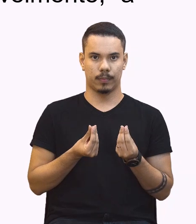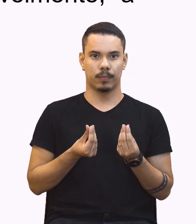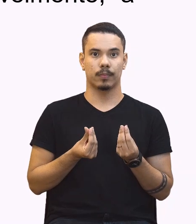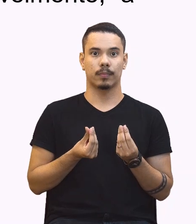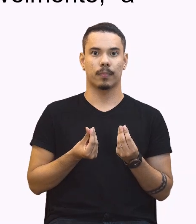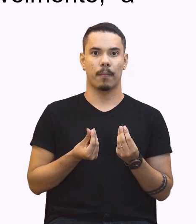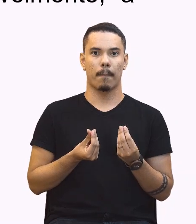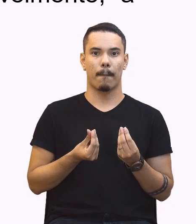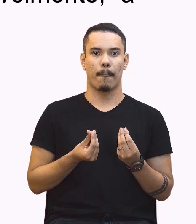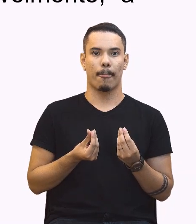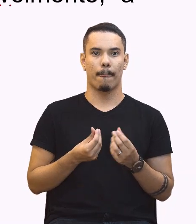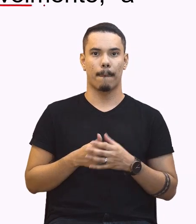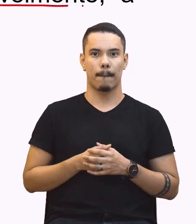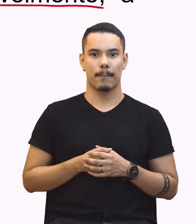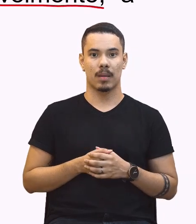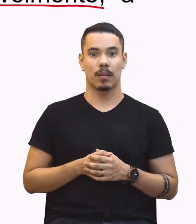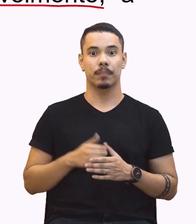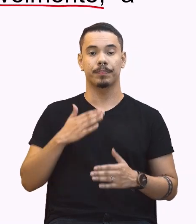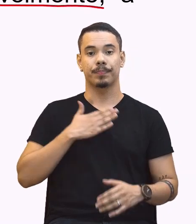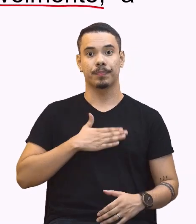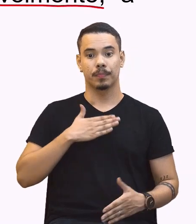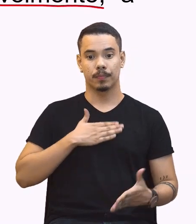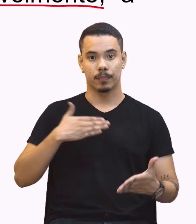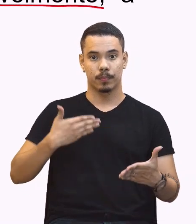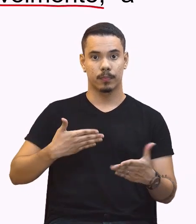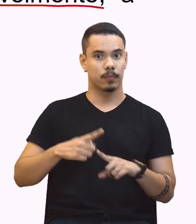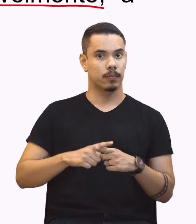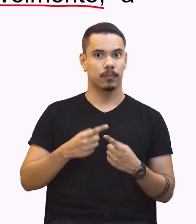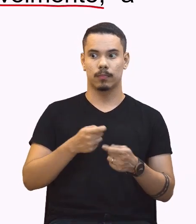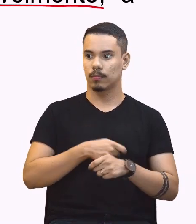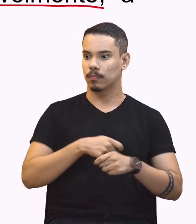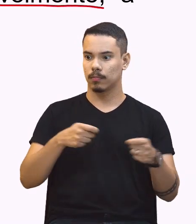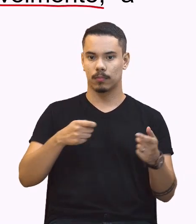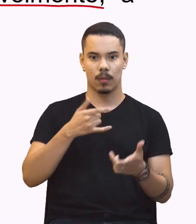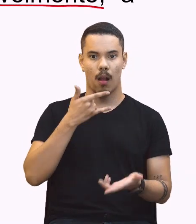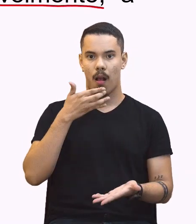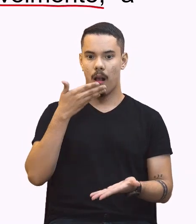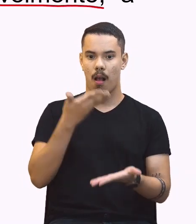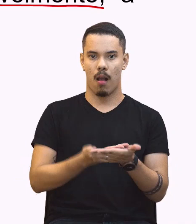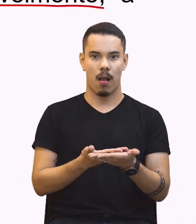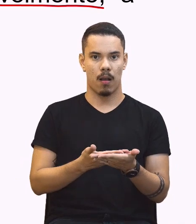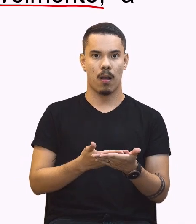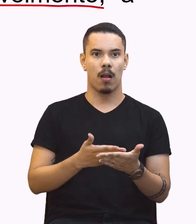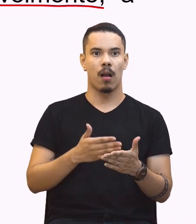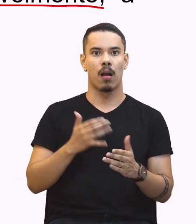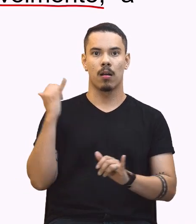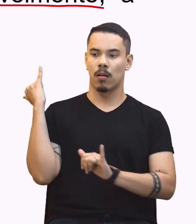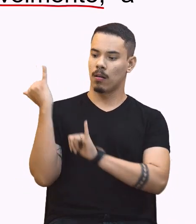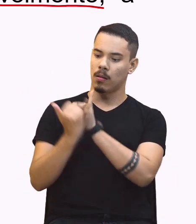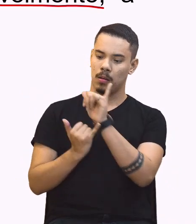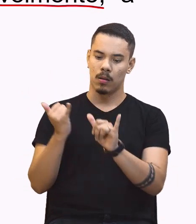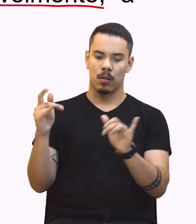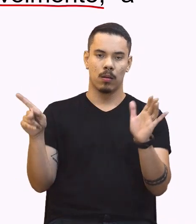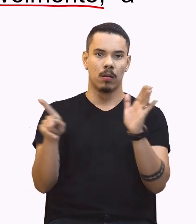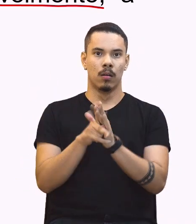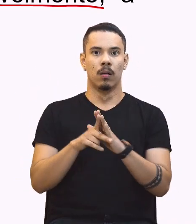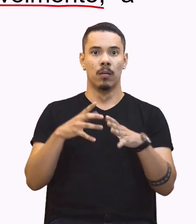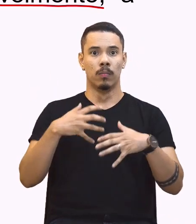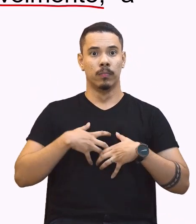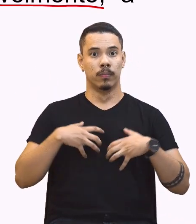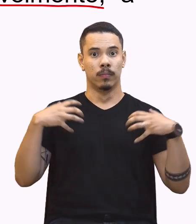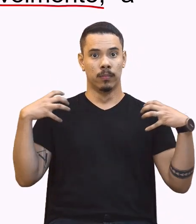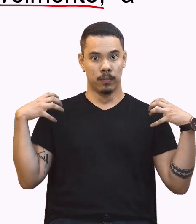Lenta, mas irresistivelmente, a doutrina das ideias de Platão